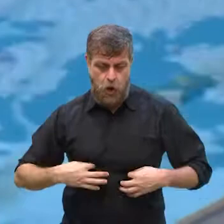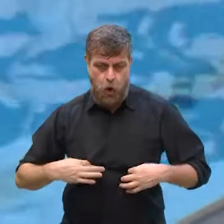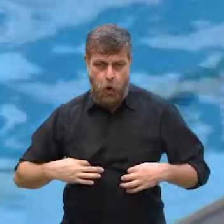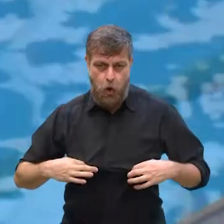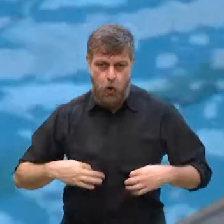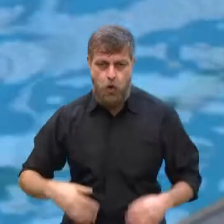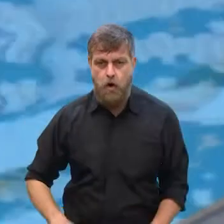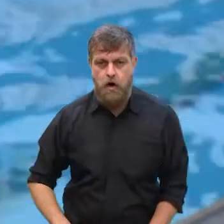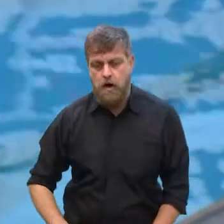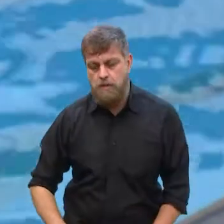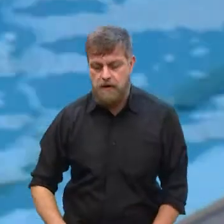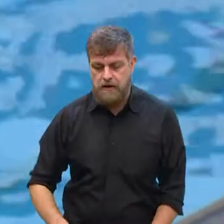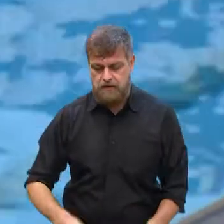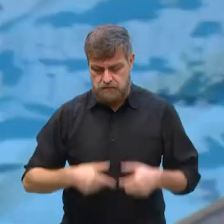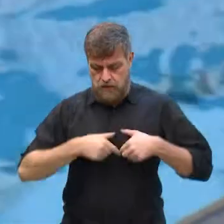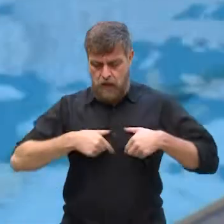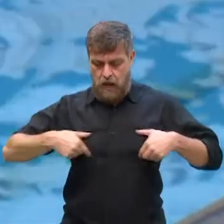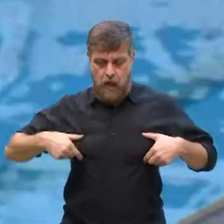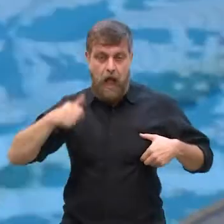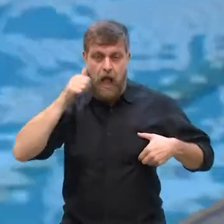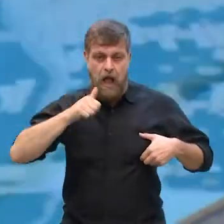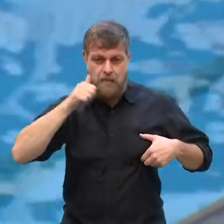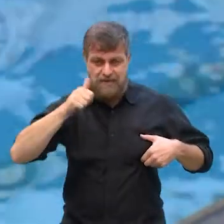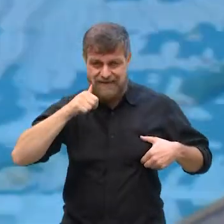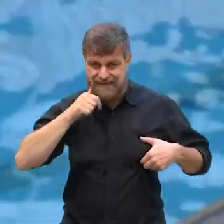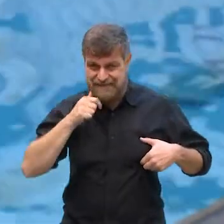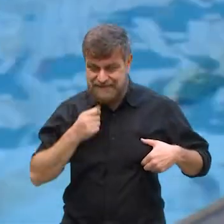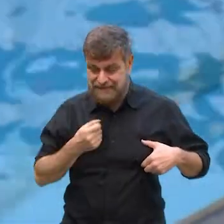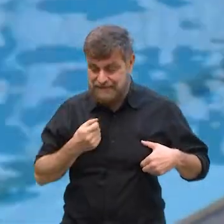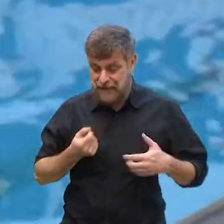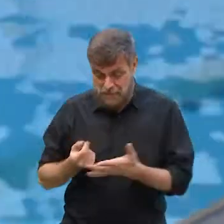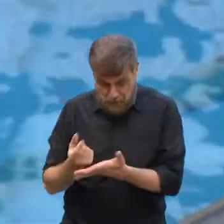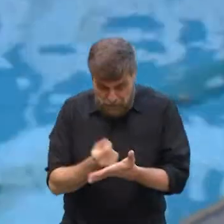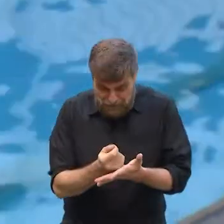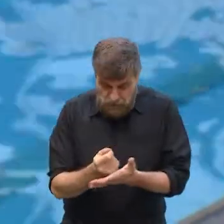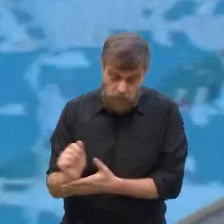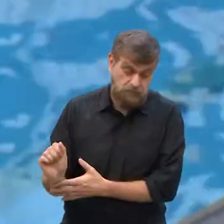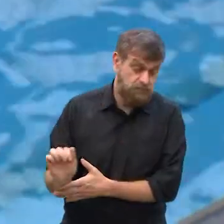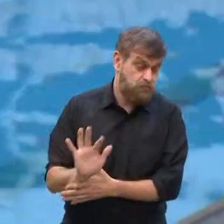maiô, no caso feminino, é caro essas roupas para treinar.